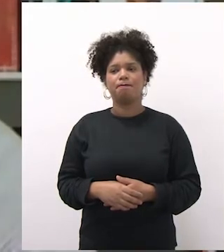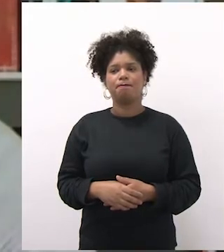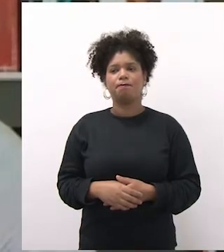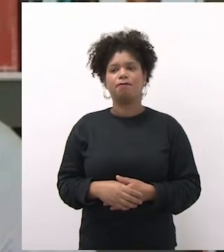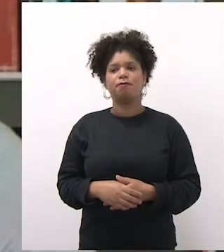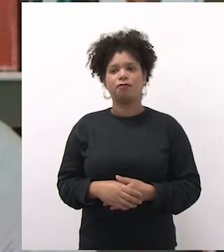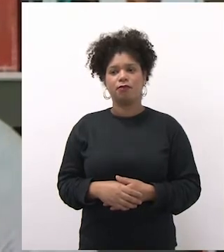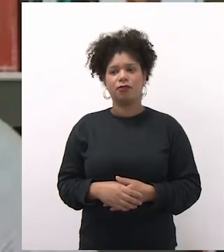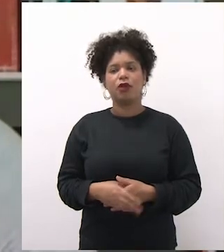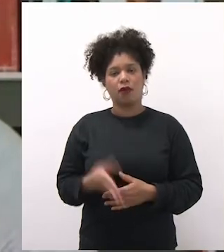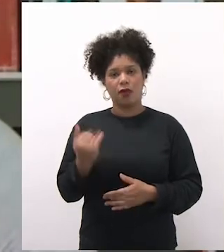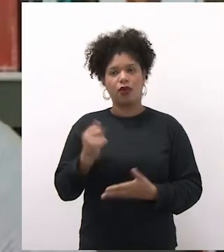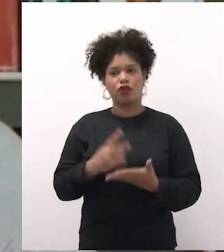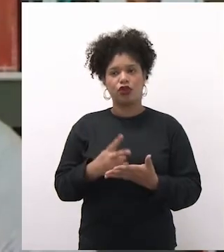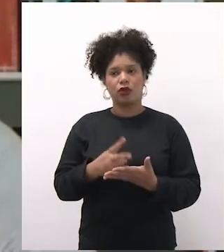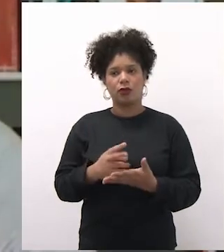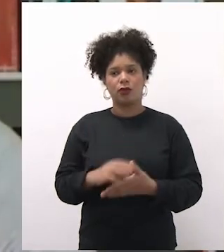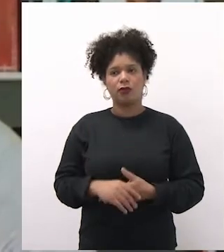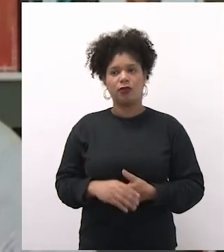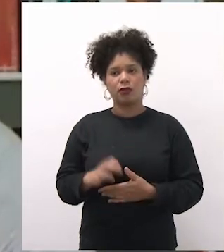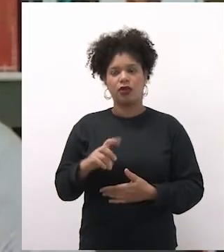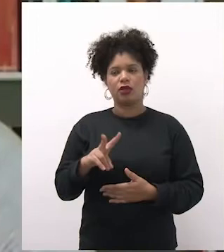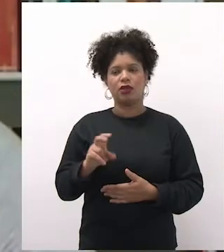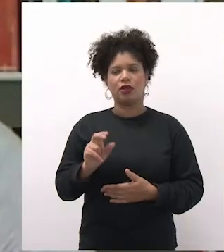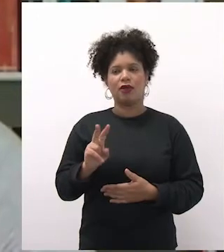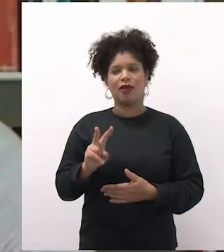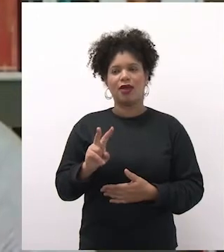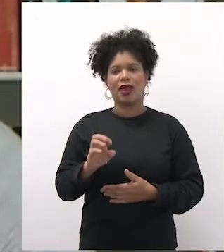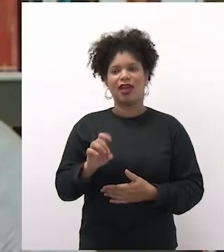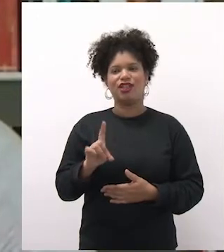Então, vamos lá. Edivane voltou.